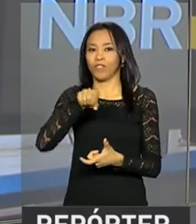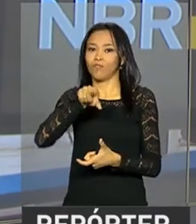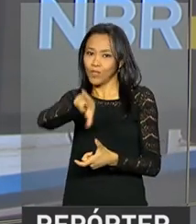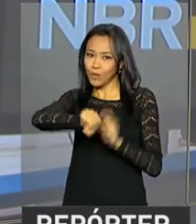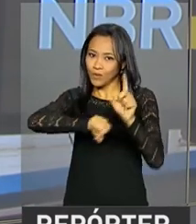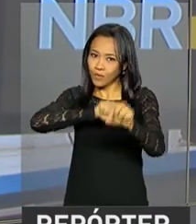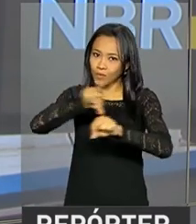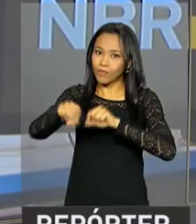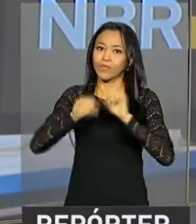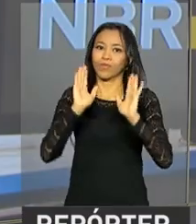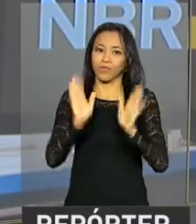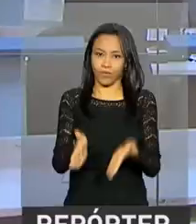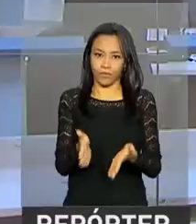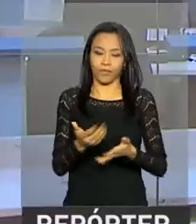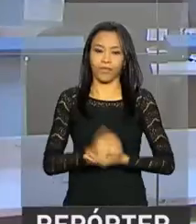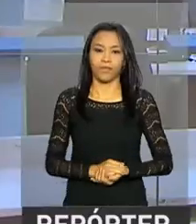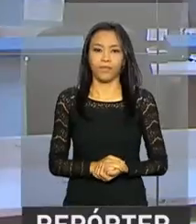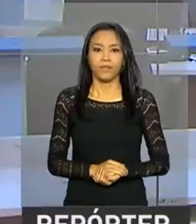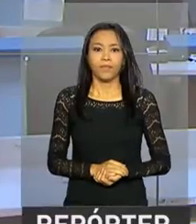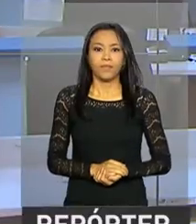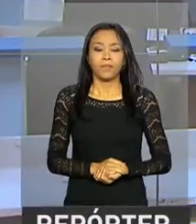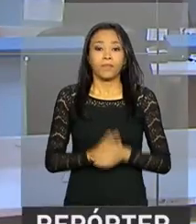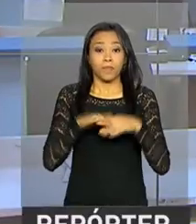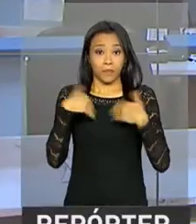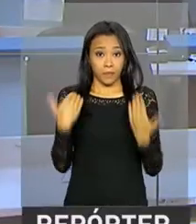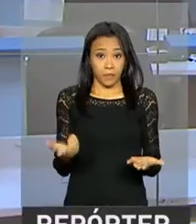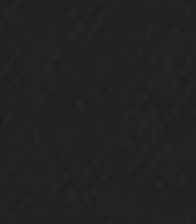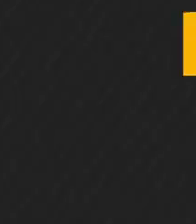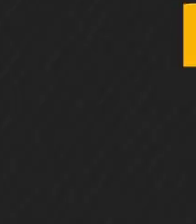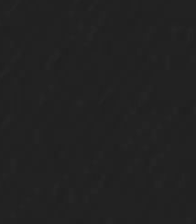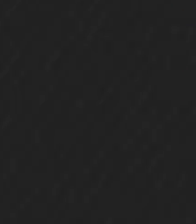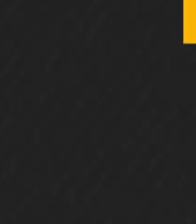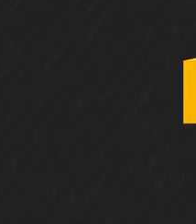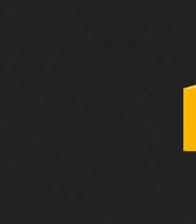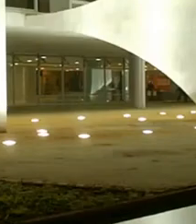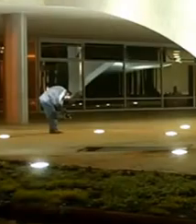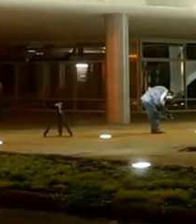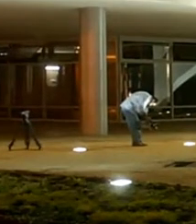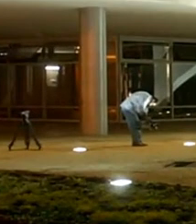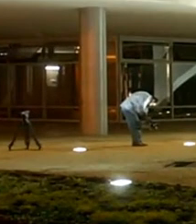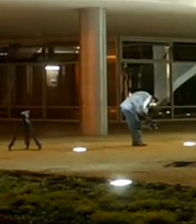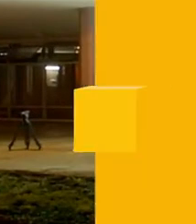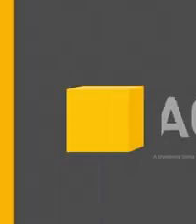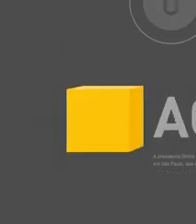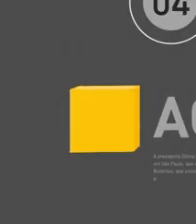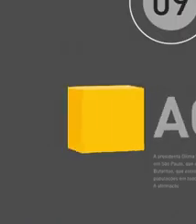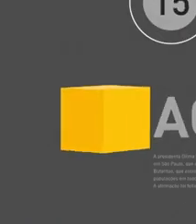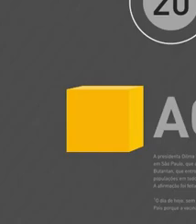foram selecionados. E nós ficamos por aqui.